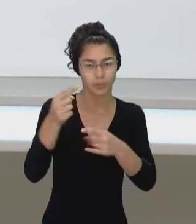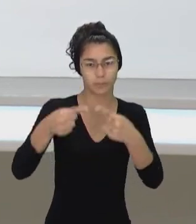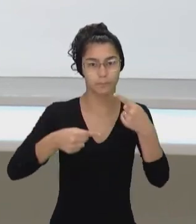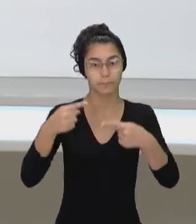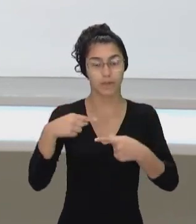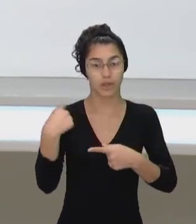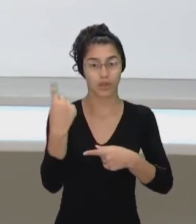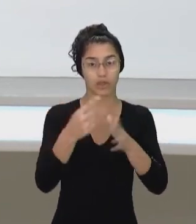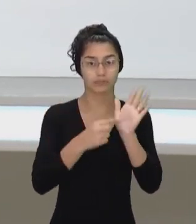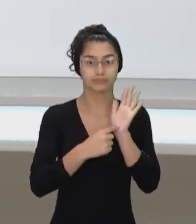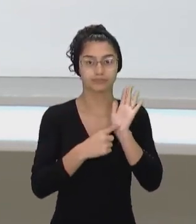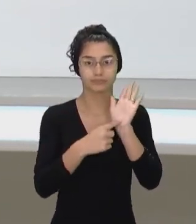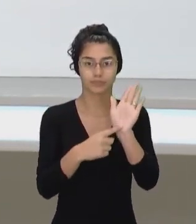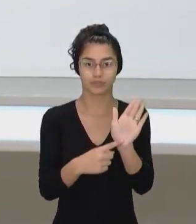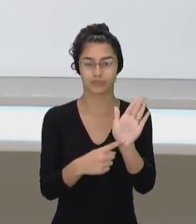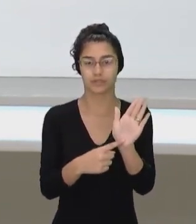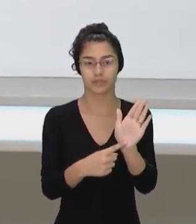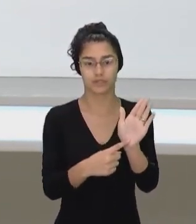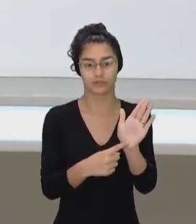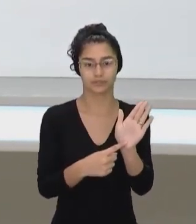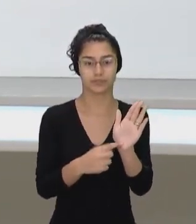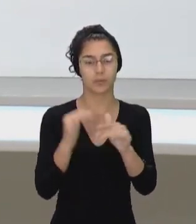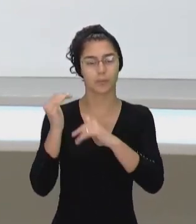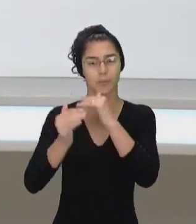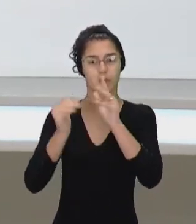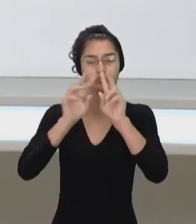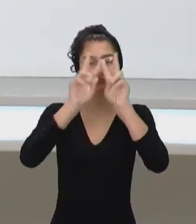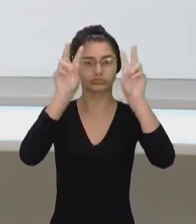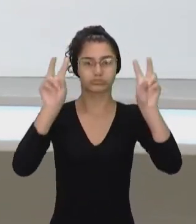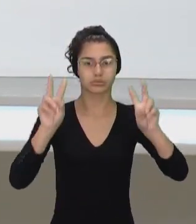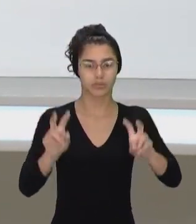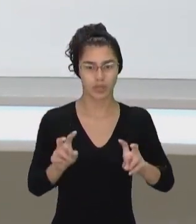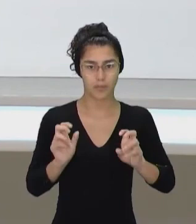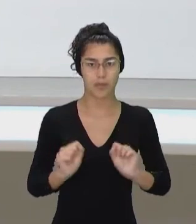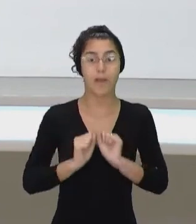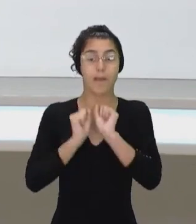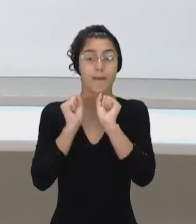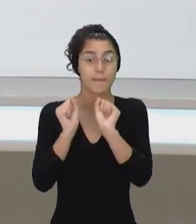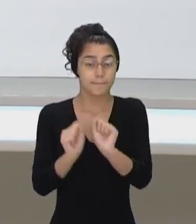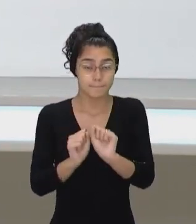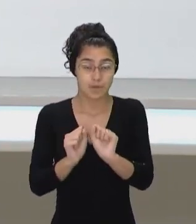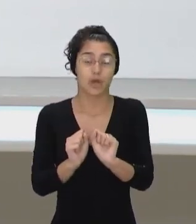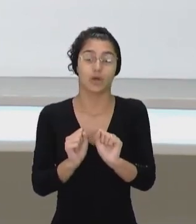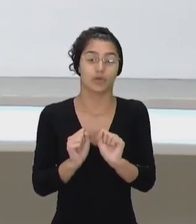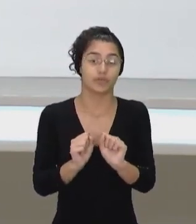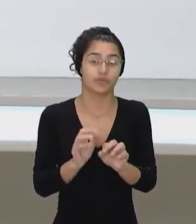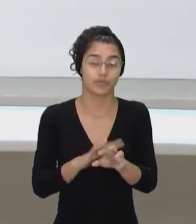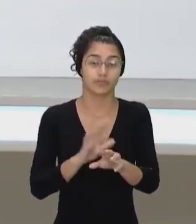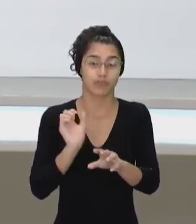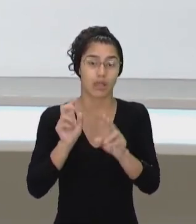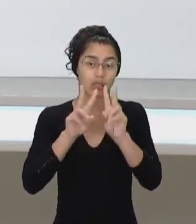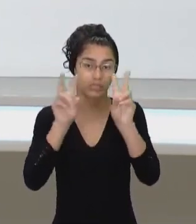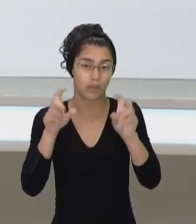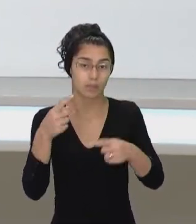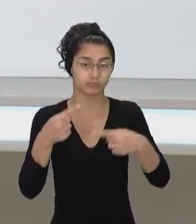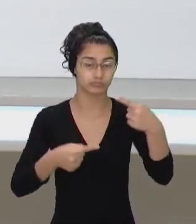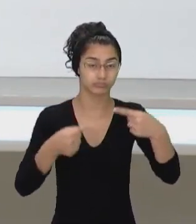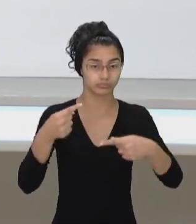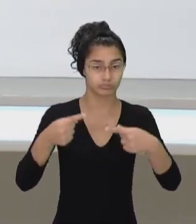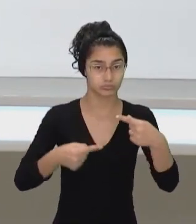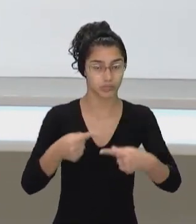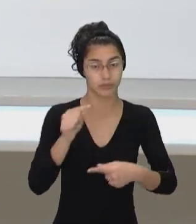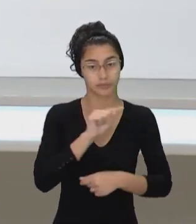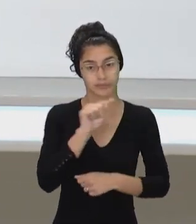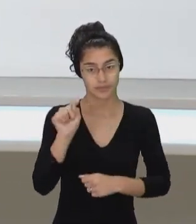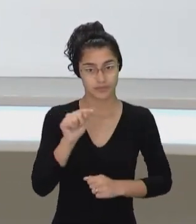debate, a gente está apresentando sucessivos temas que podem aí ser temas de debates